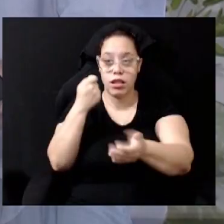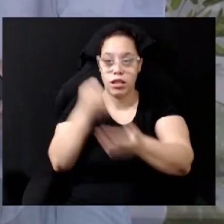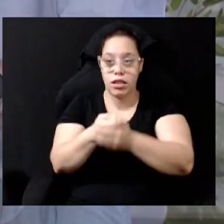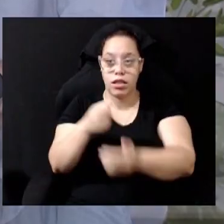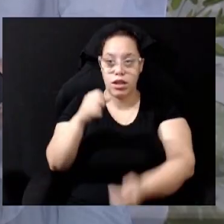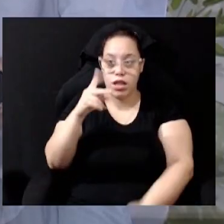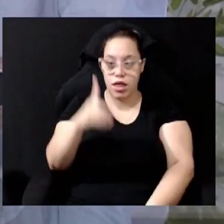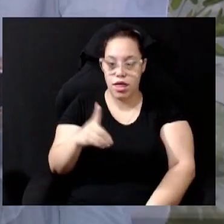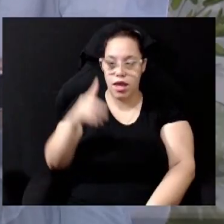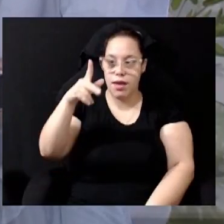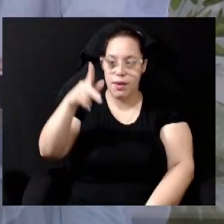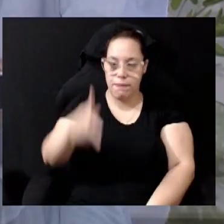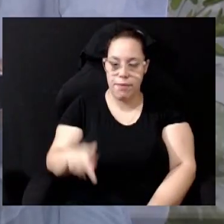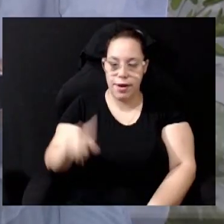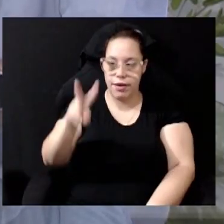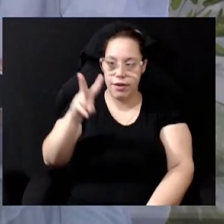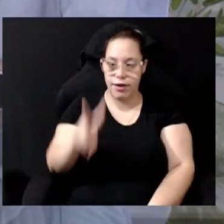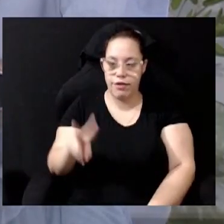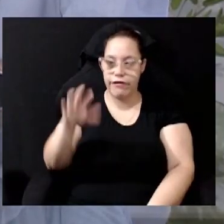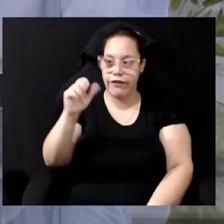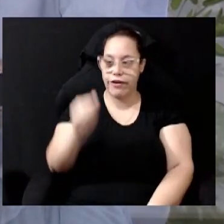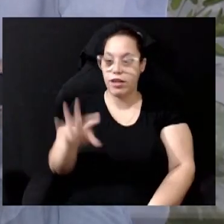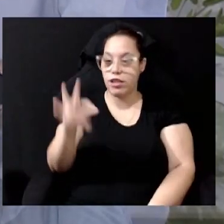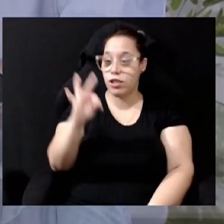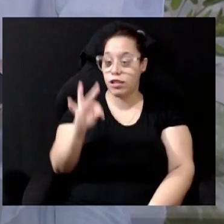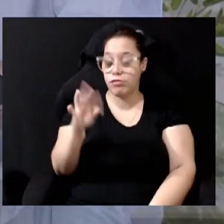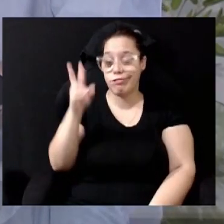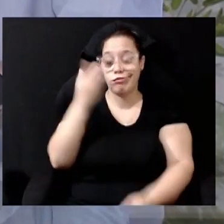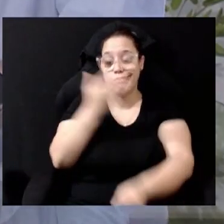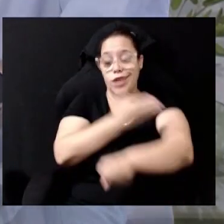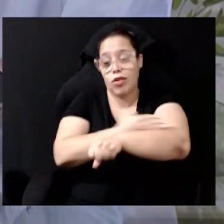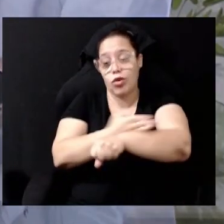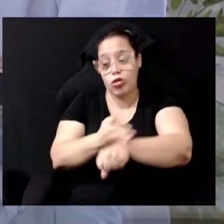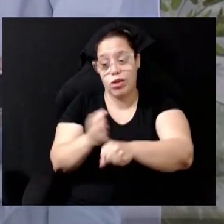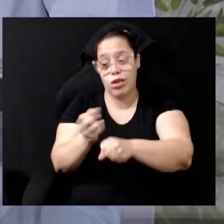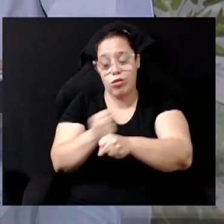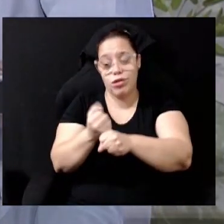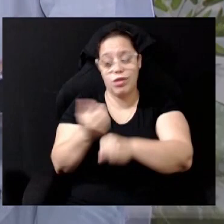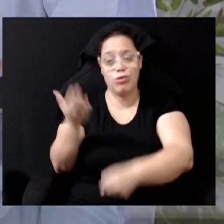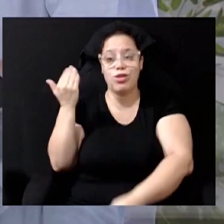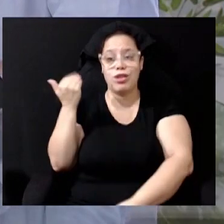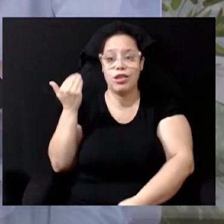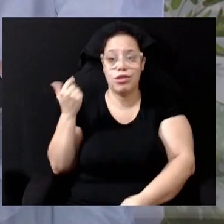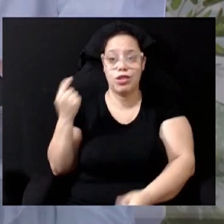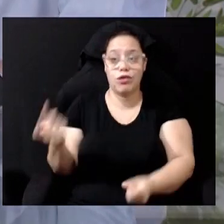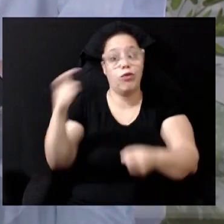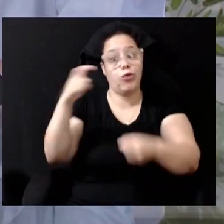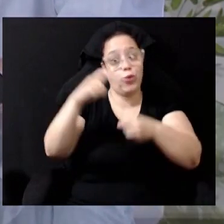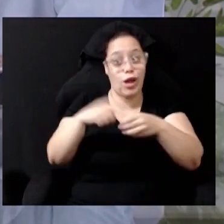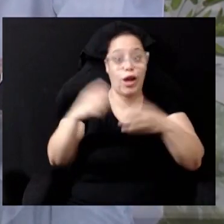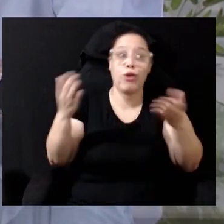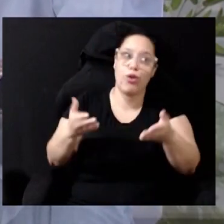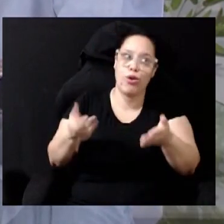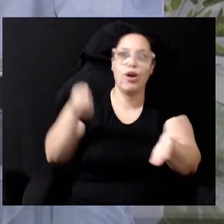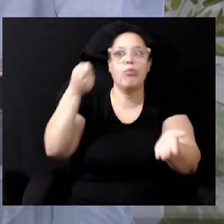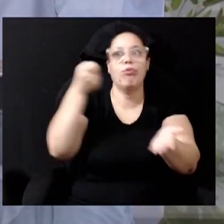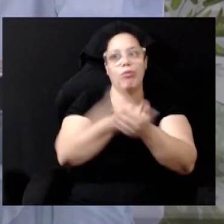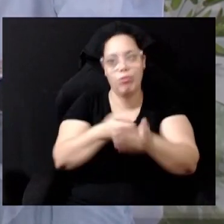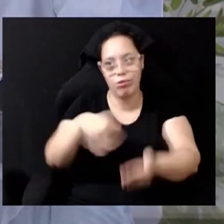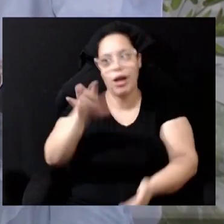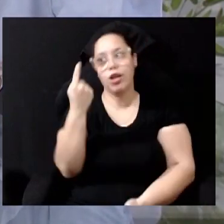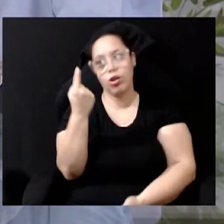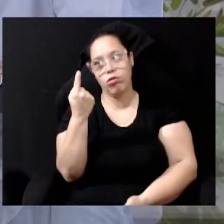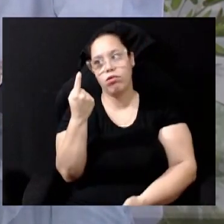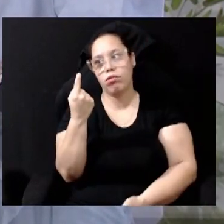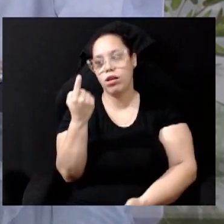já não estava acostumado nos anos anteriores. Então, é mais um imposto. É mais uma obrigação, porque se no passado,